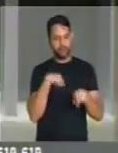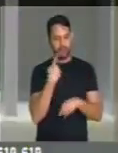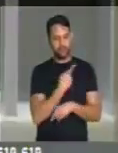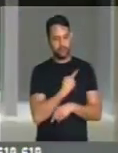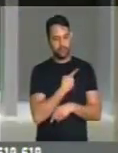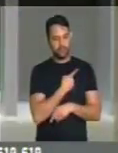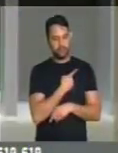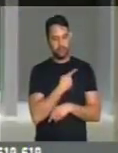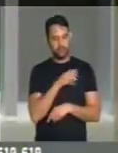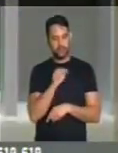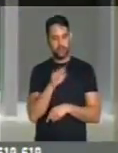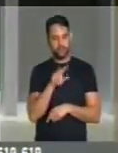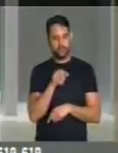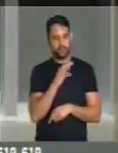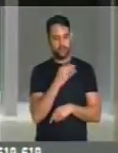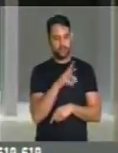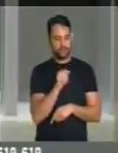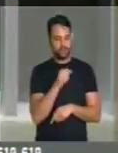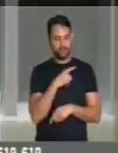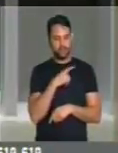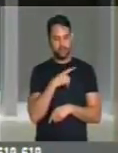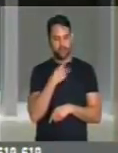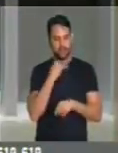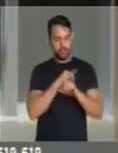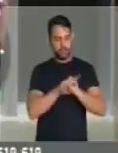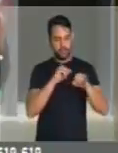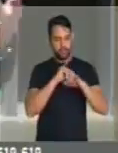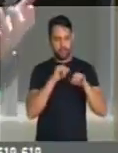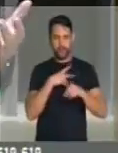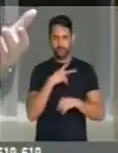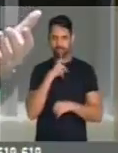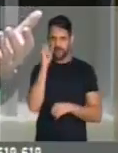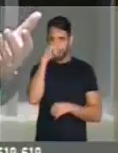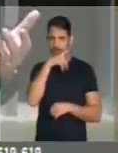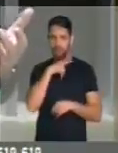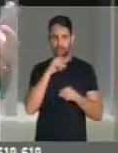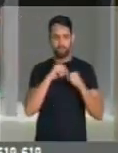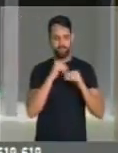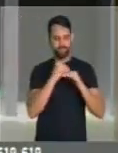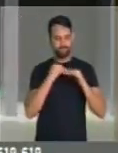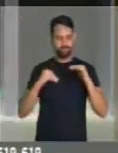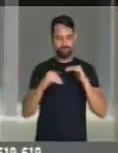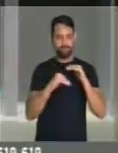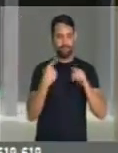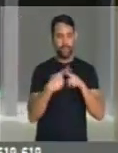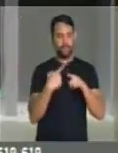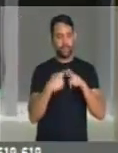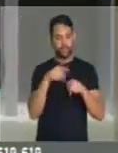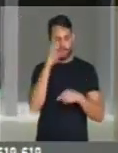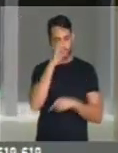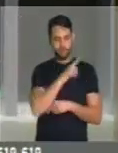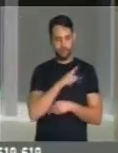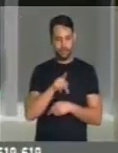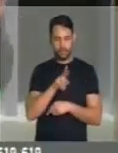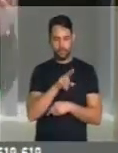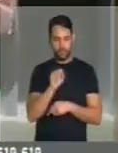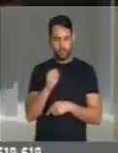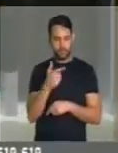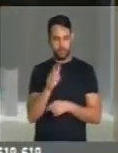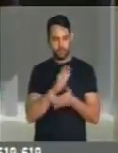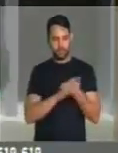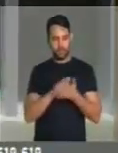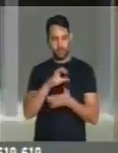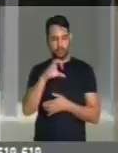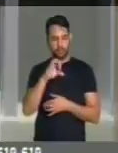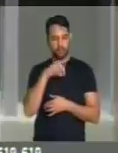nossos adversários. Foi uma campanha árdua e até desigual, senhor presidente. Por quê? Porque o PROS, como não tem